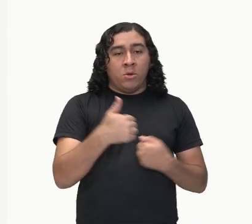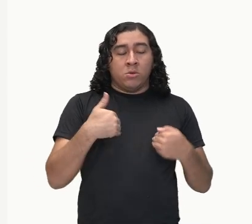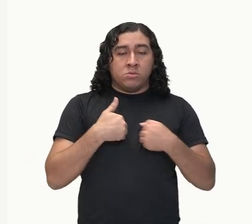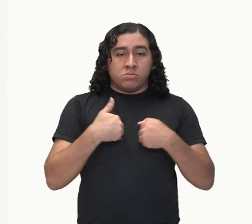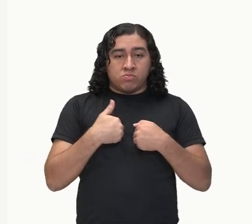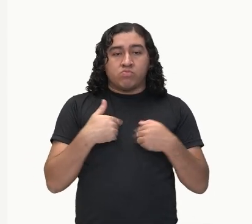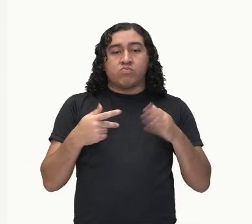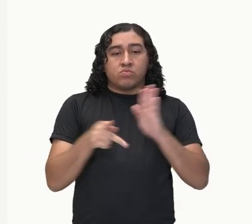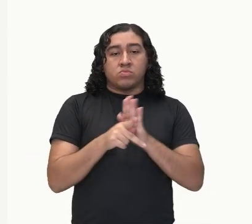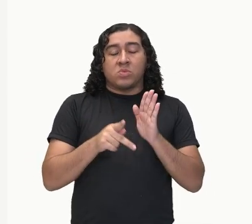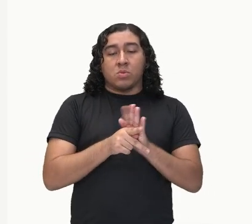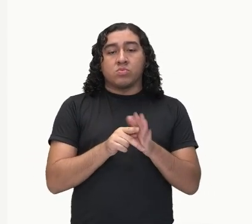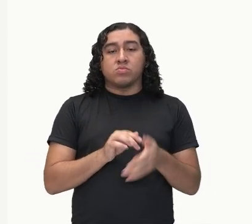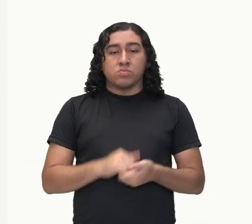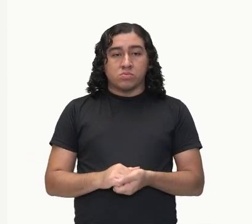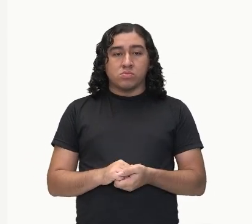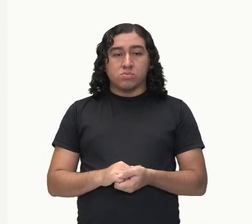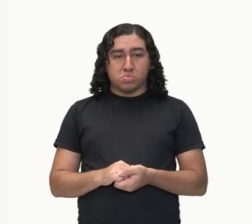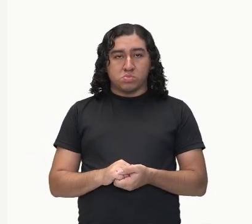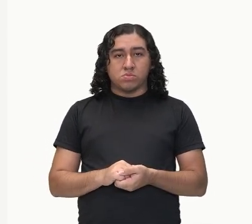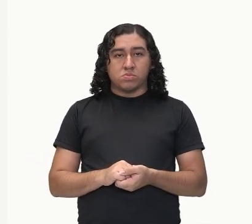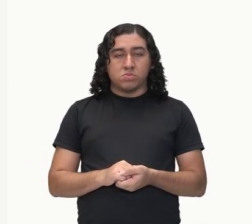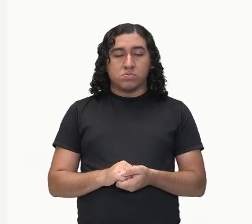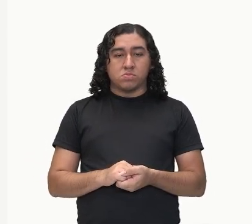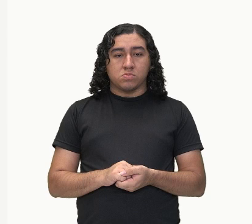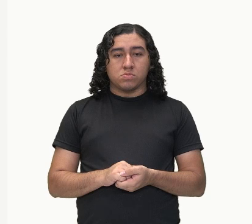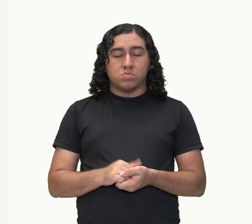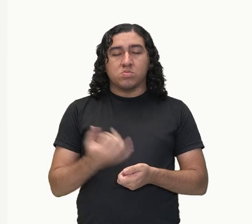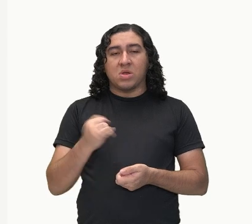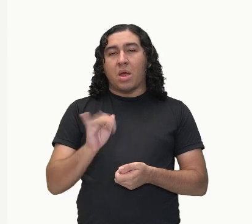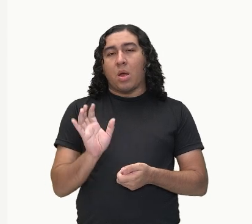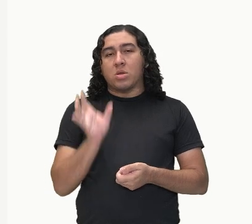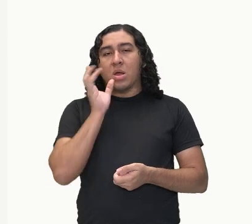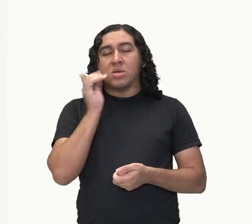produtos residuais de uma outra, como ocorre, por exemplo,